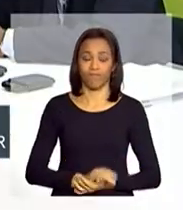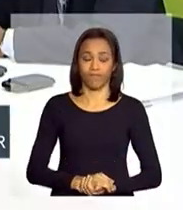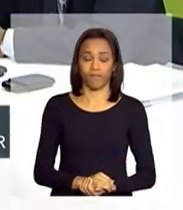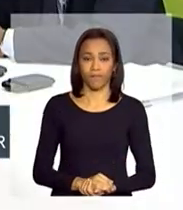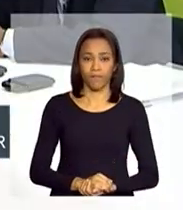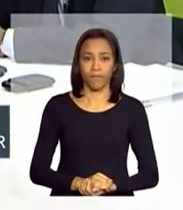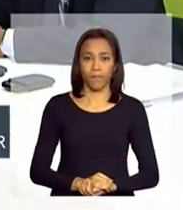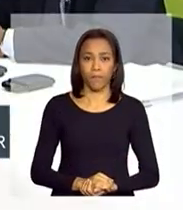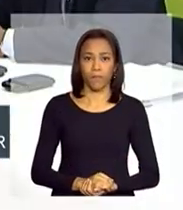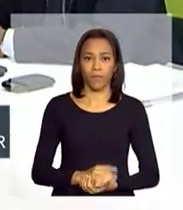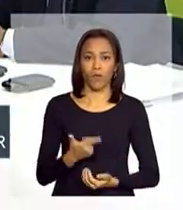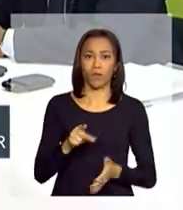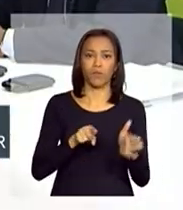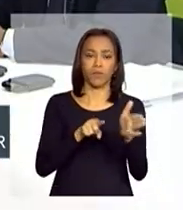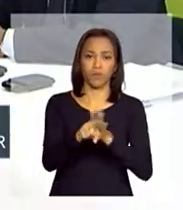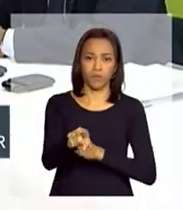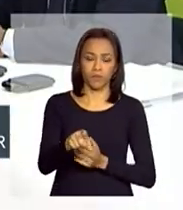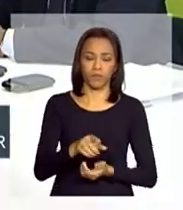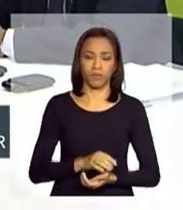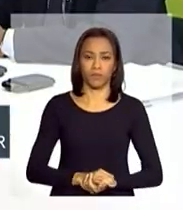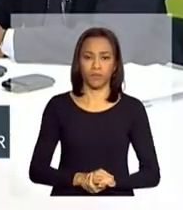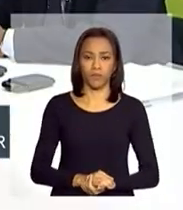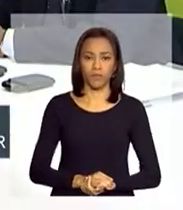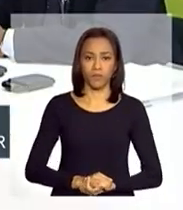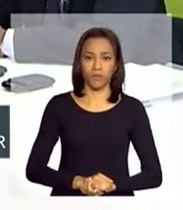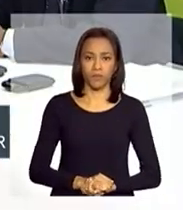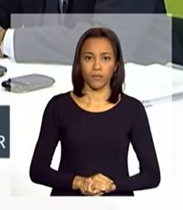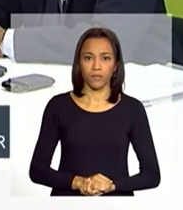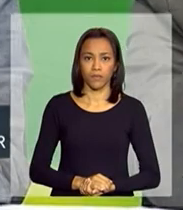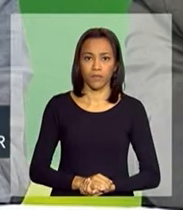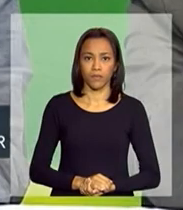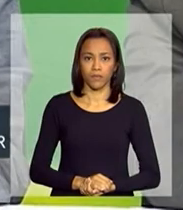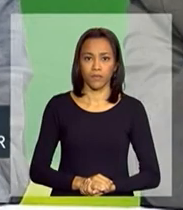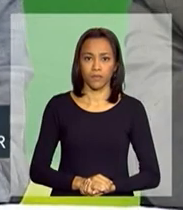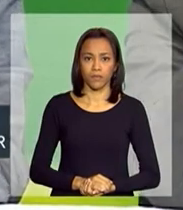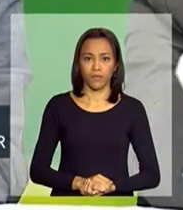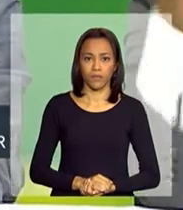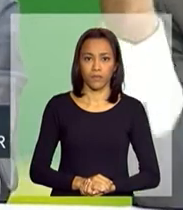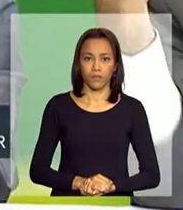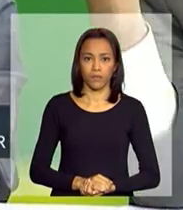próxima pergunta só um minuto